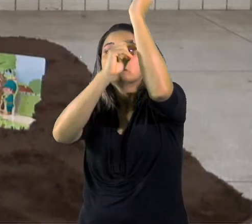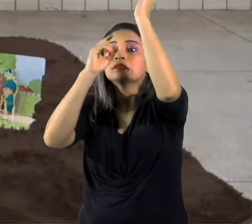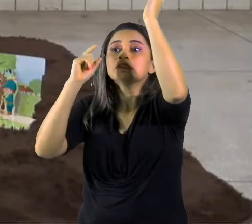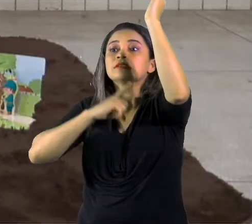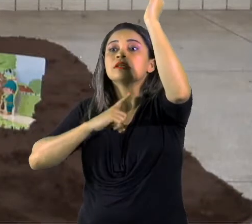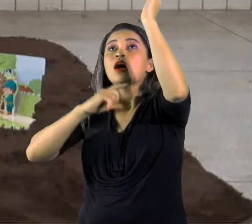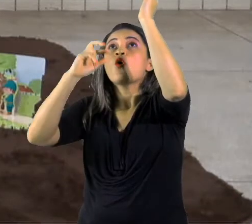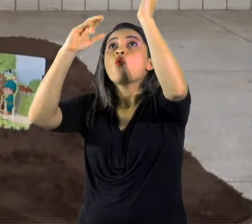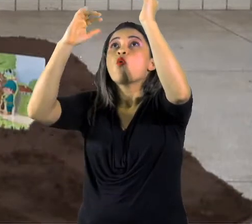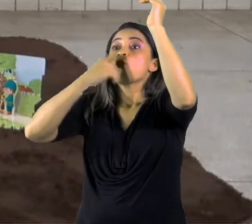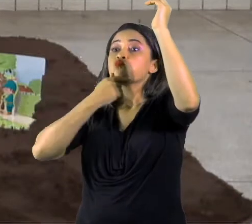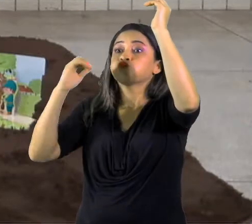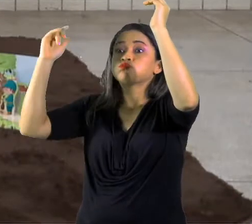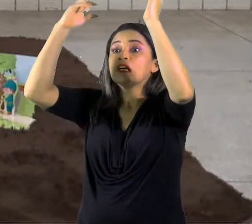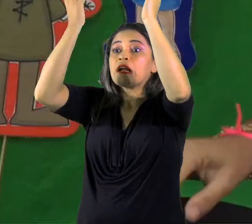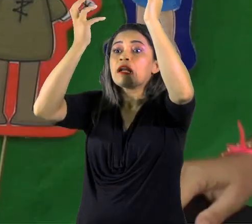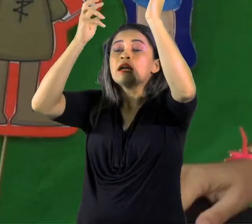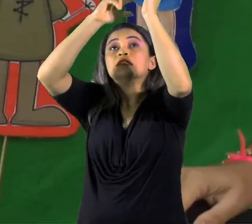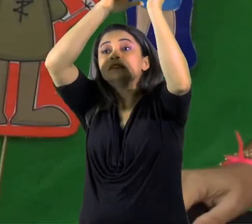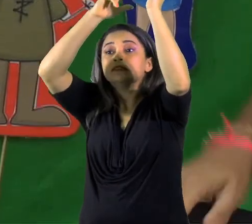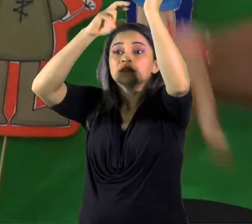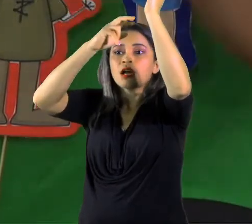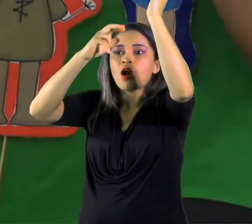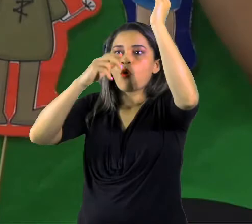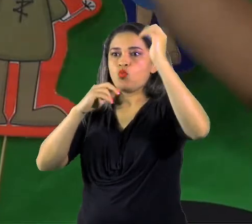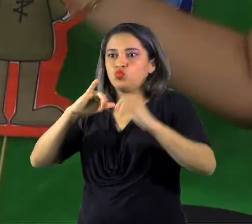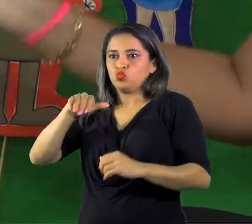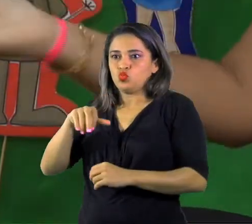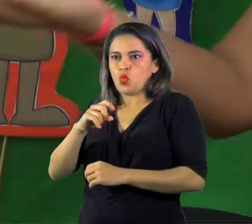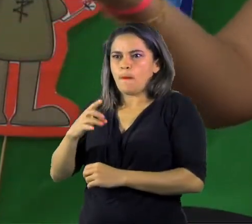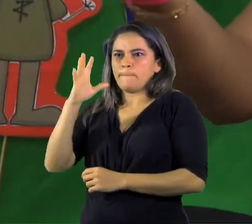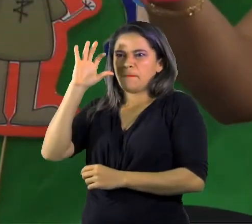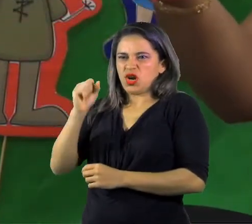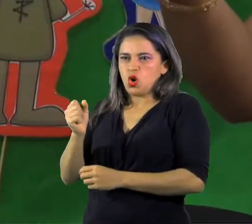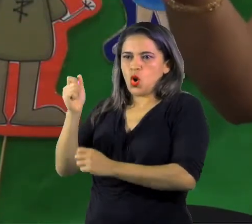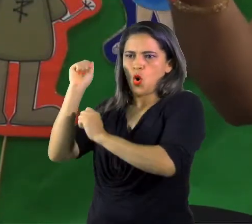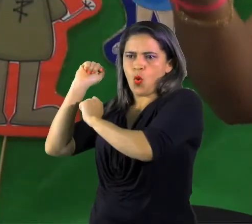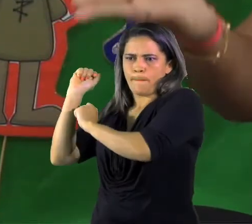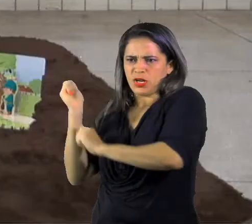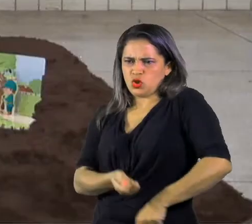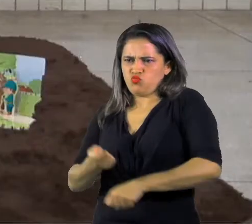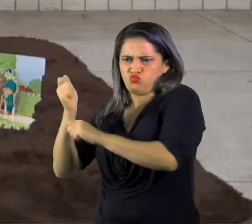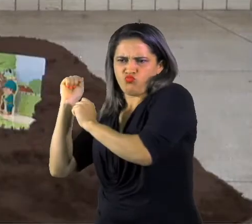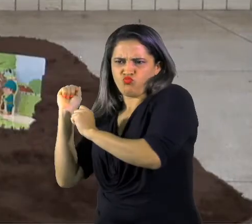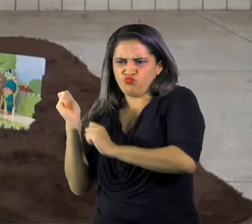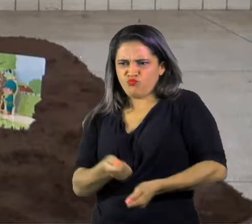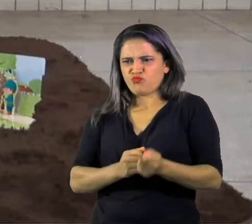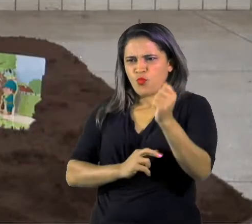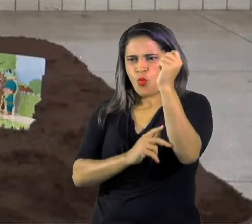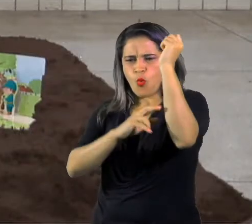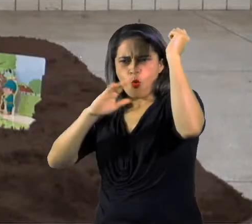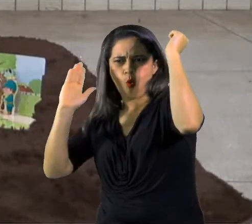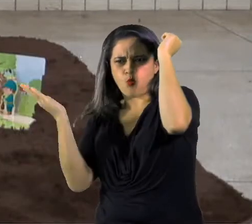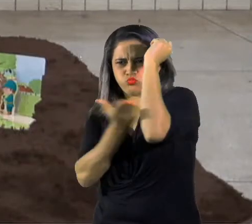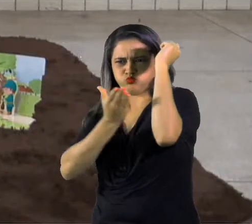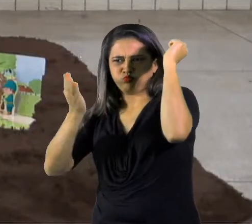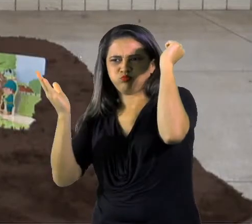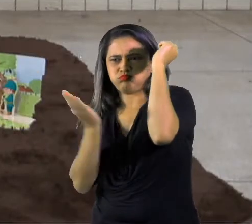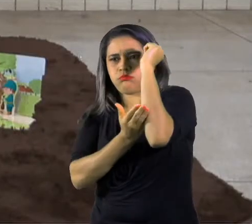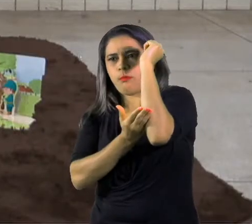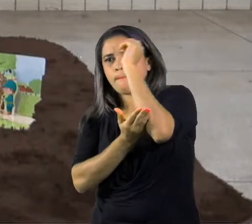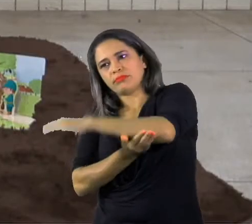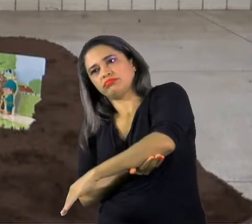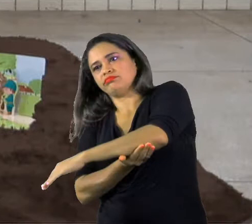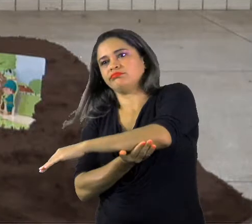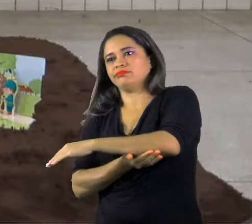queria descer, João pegou um machado, cortou o pé de feijão e aí se livrou daquela ameaça